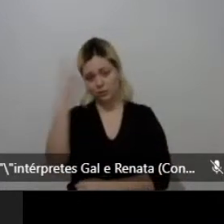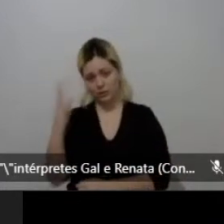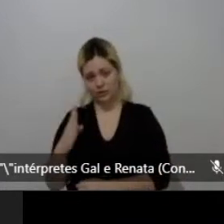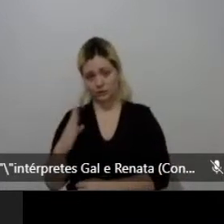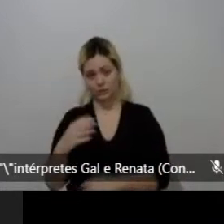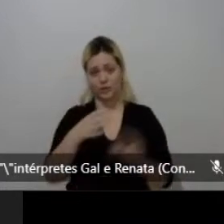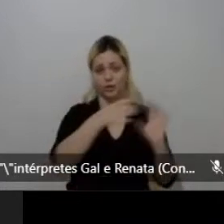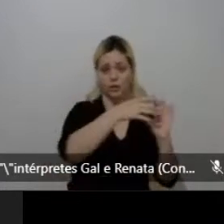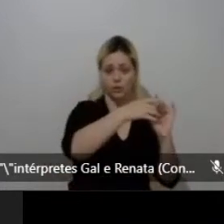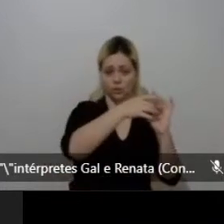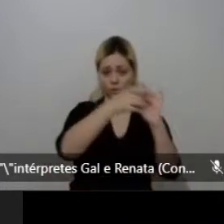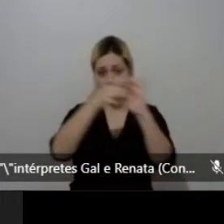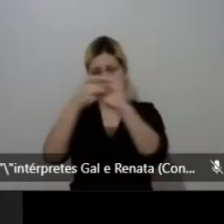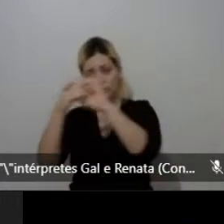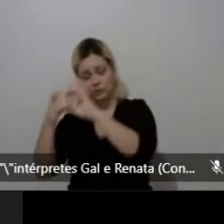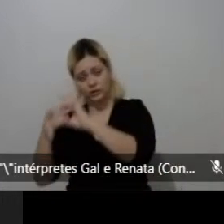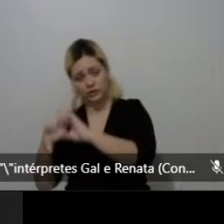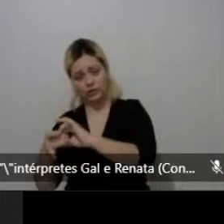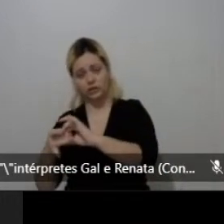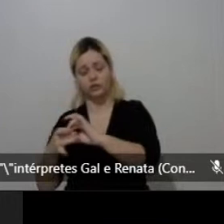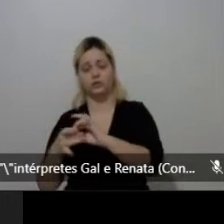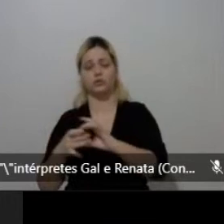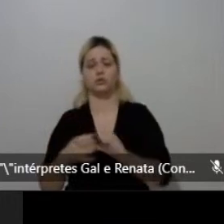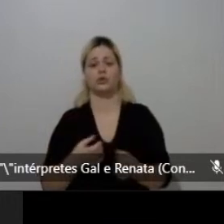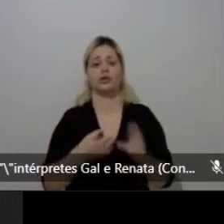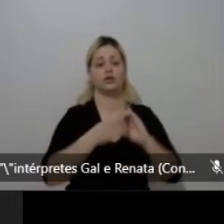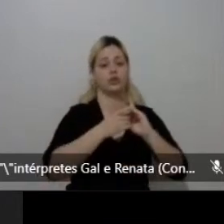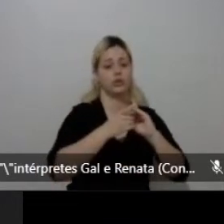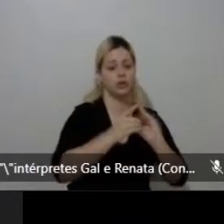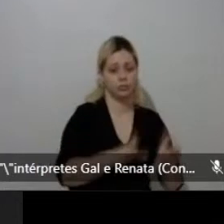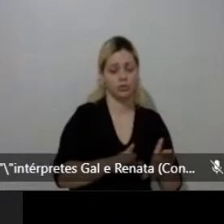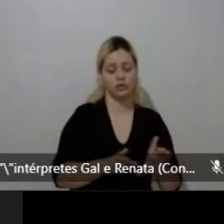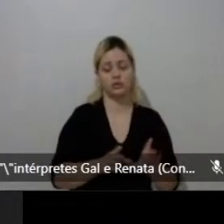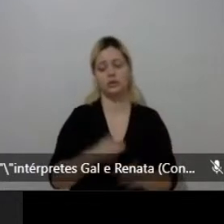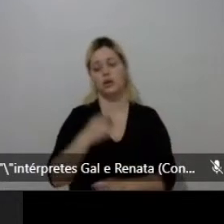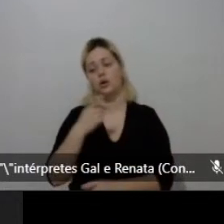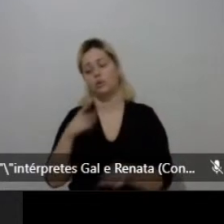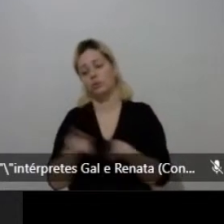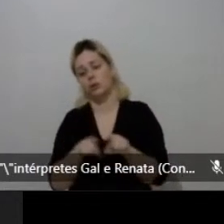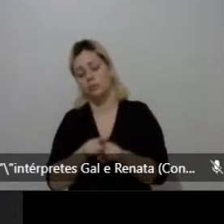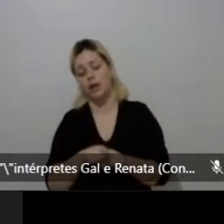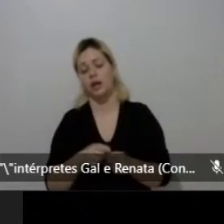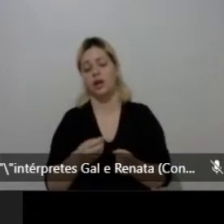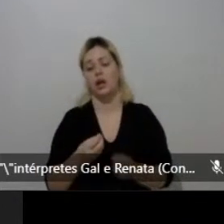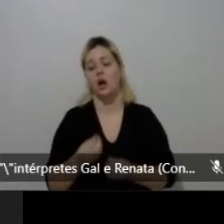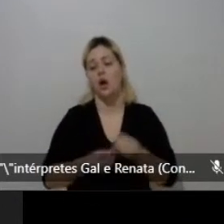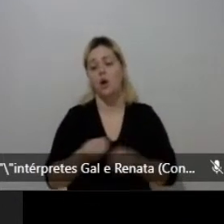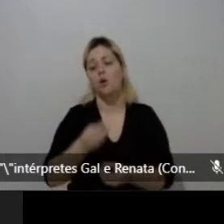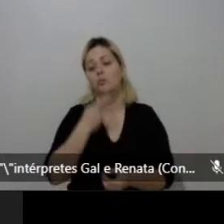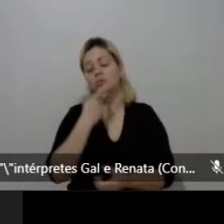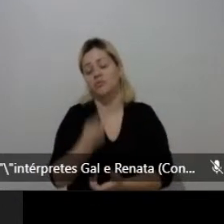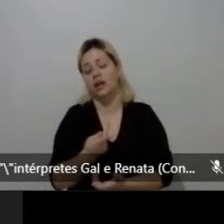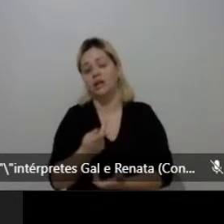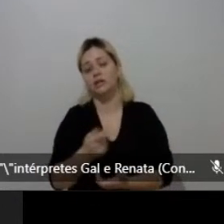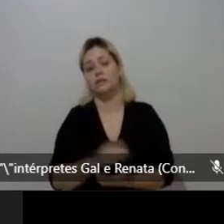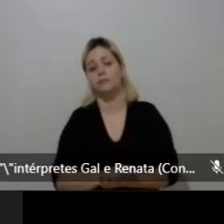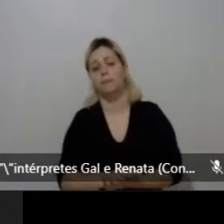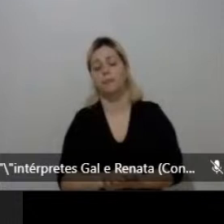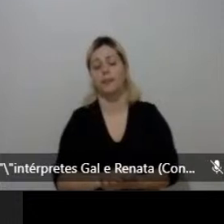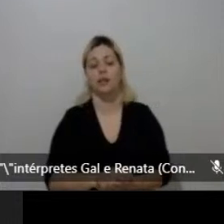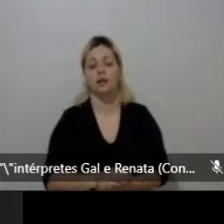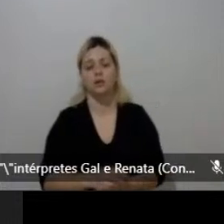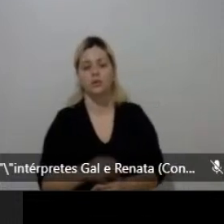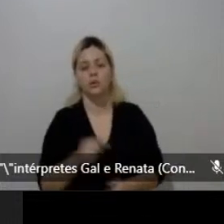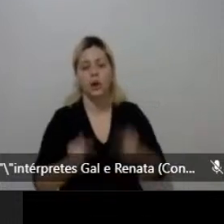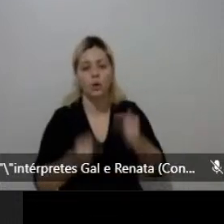de desdemocratização, como alguns estudiosos falam, o Bruno também falou, o acirramento dos conflitos